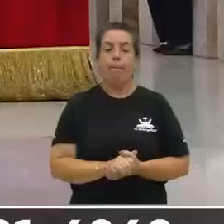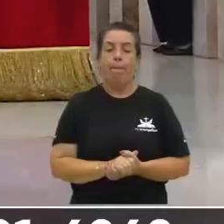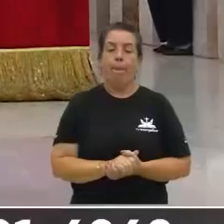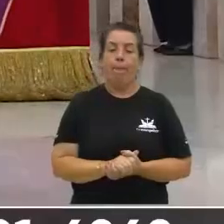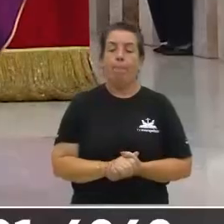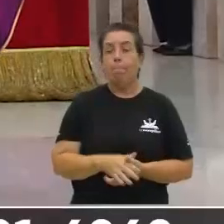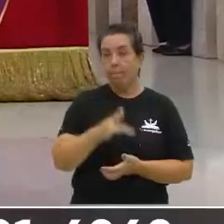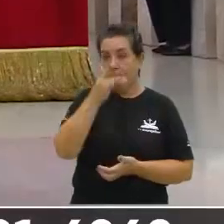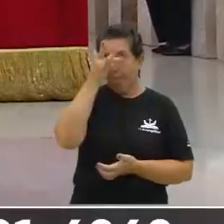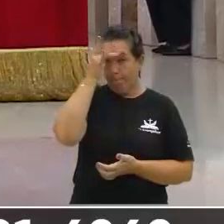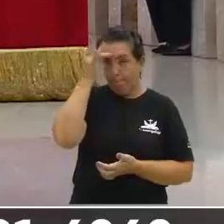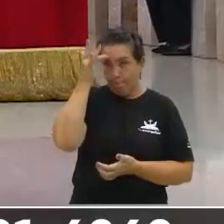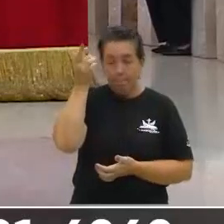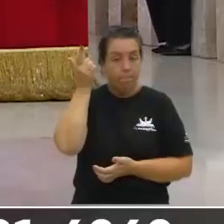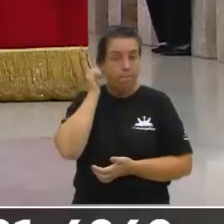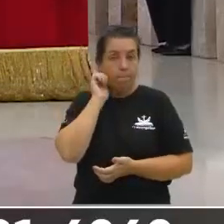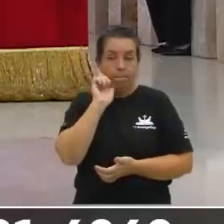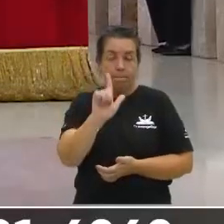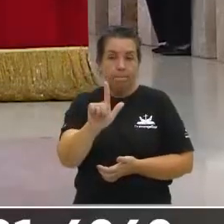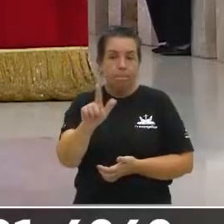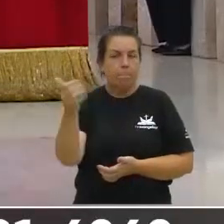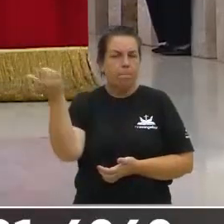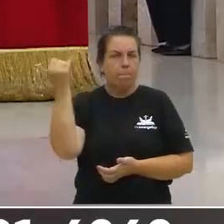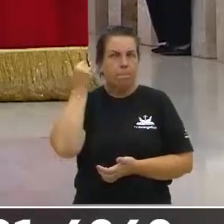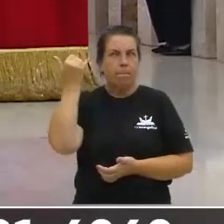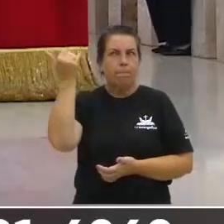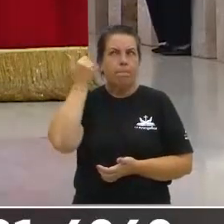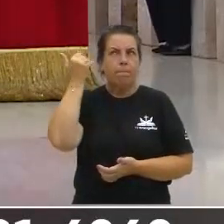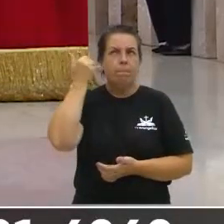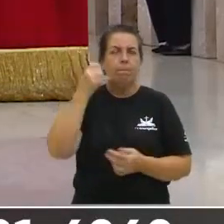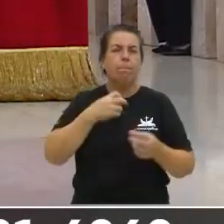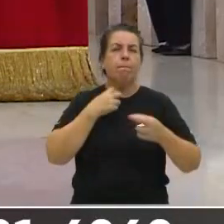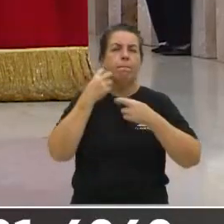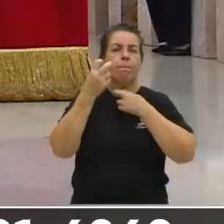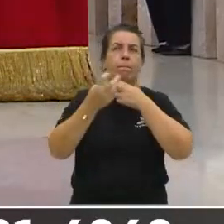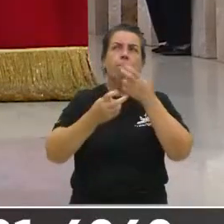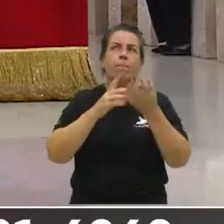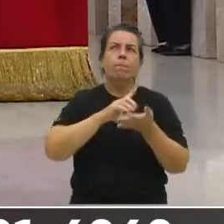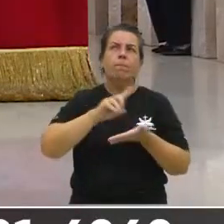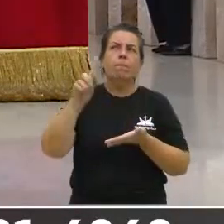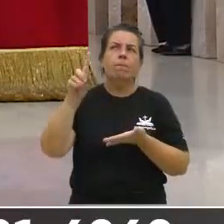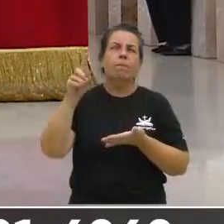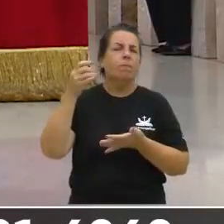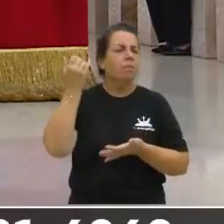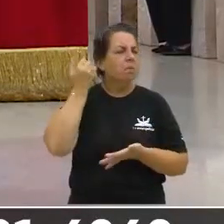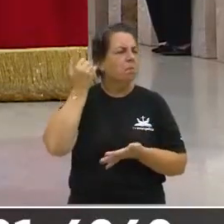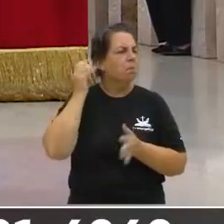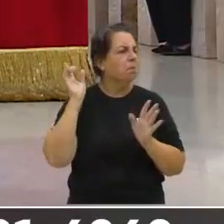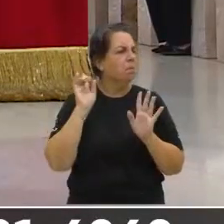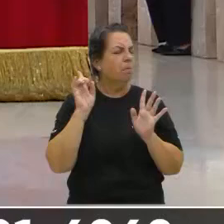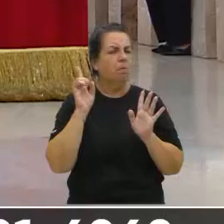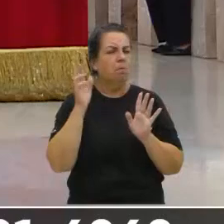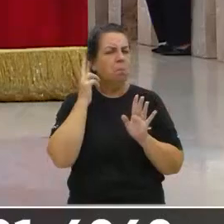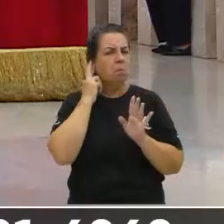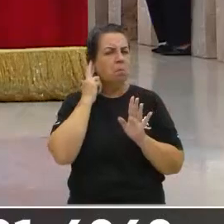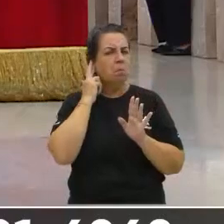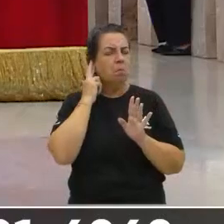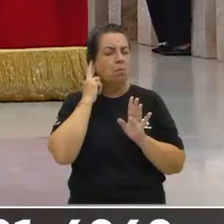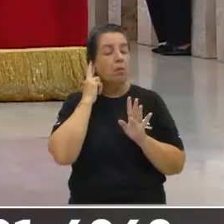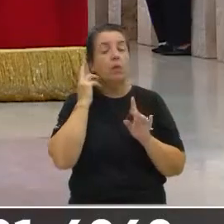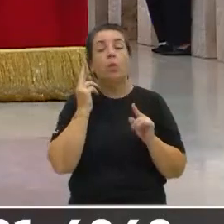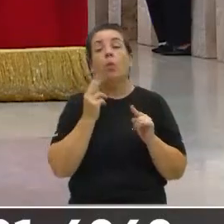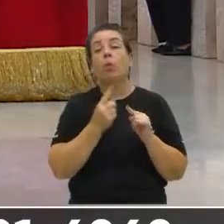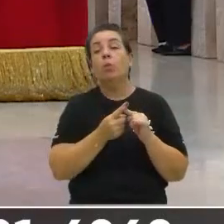Alguém que não conseguia ouvir a voz de Deus. Por isso, dá para compreender por